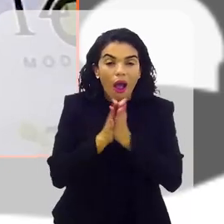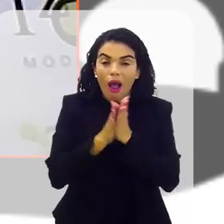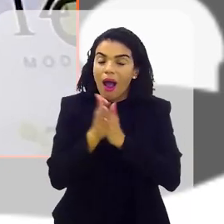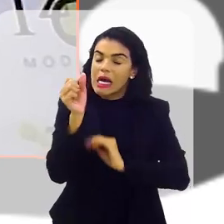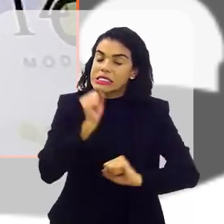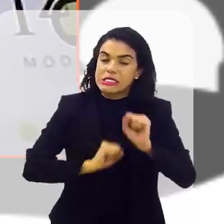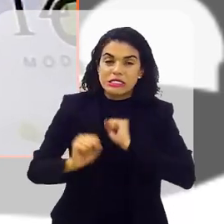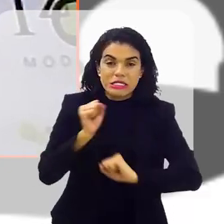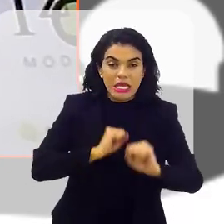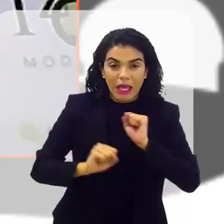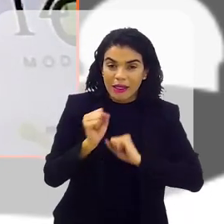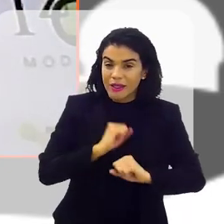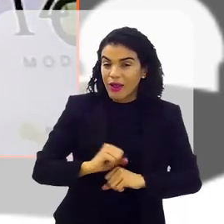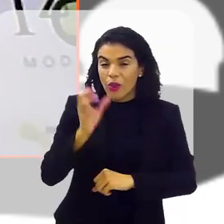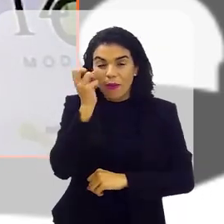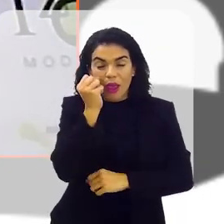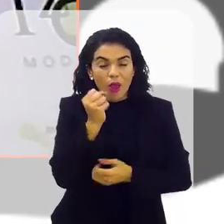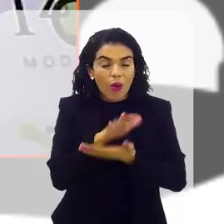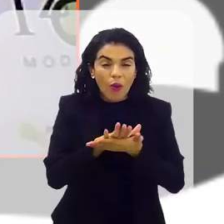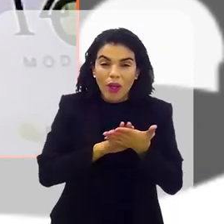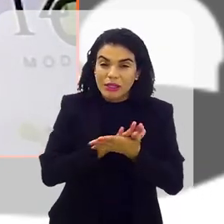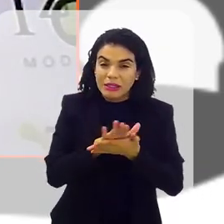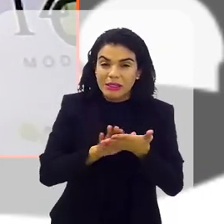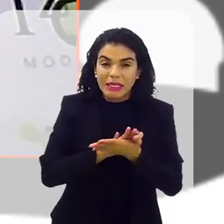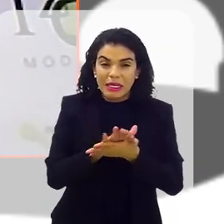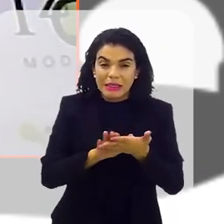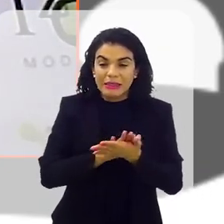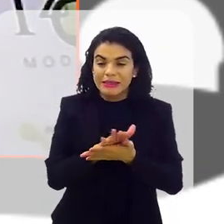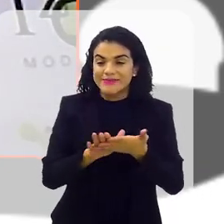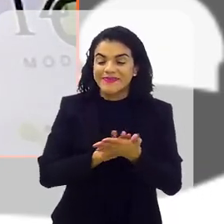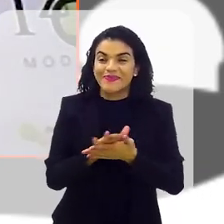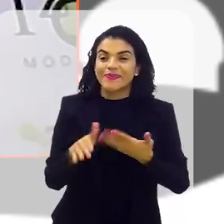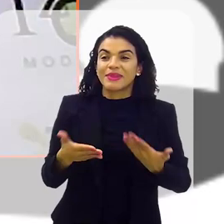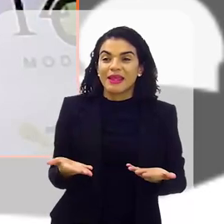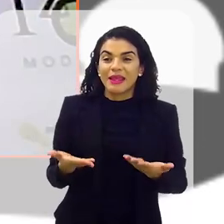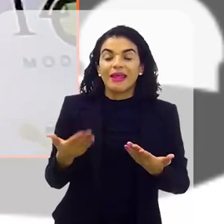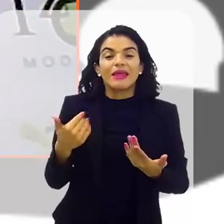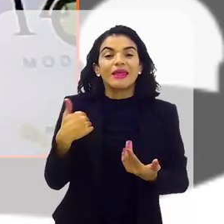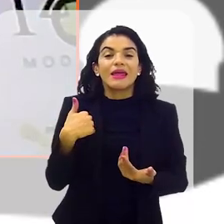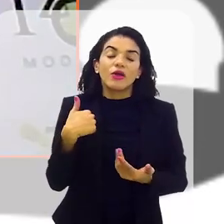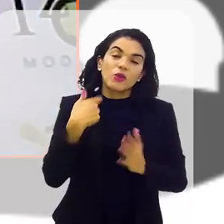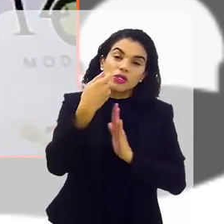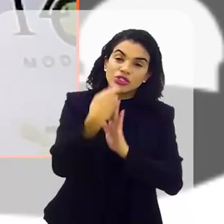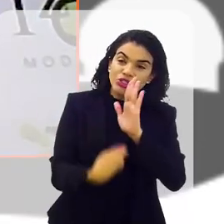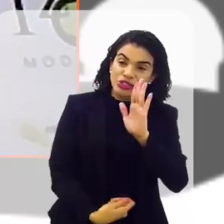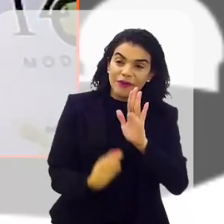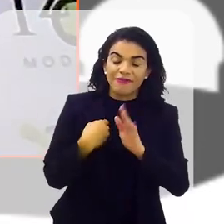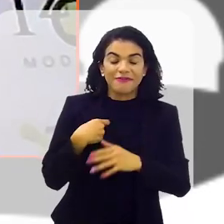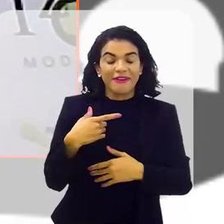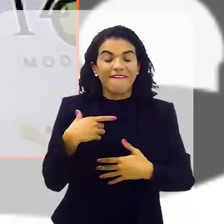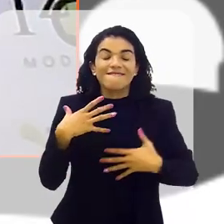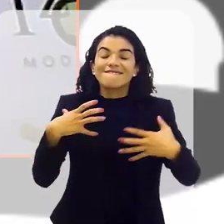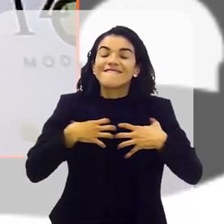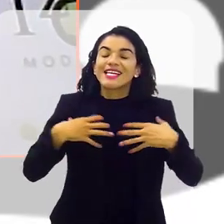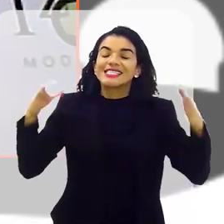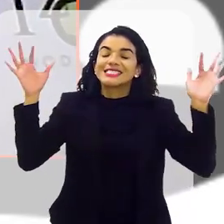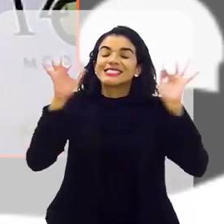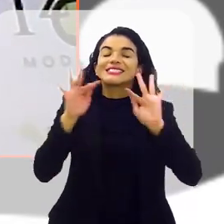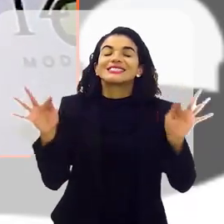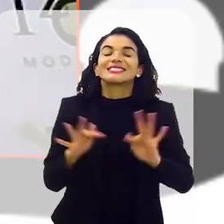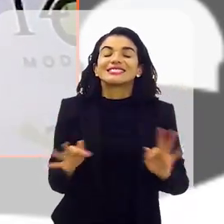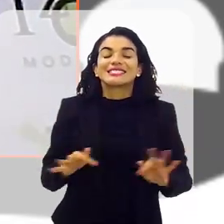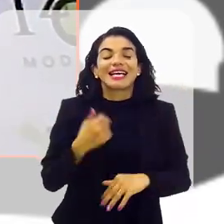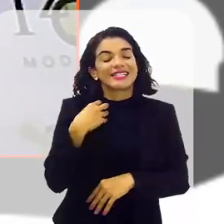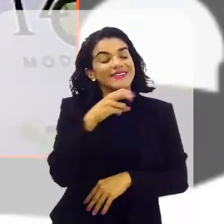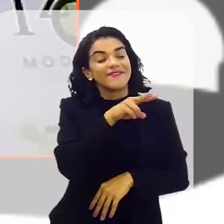nesses três últimos meses eu dormi quase nada emagreci três quilos mas você não tem noção da felicidade que eu sinto